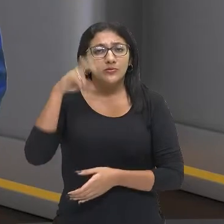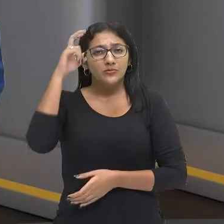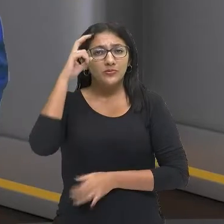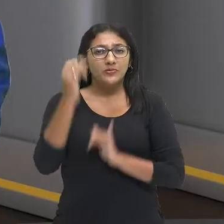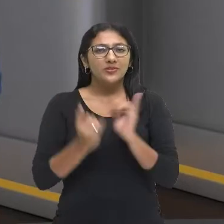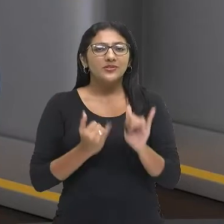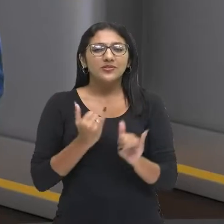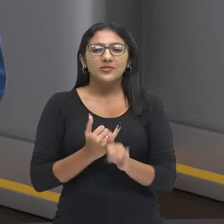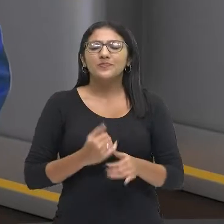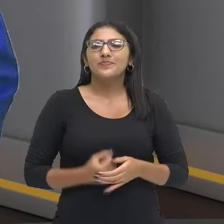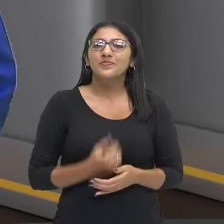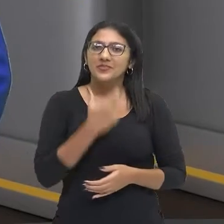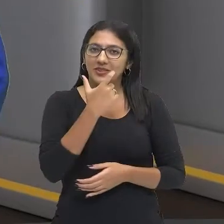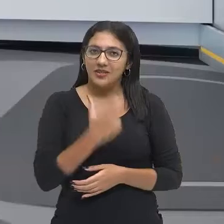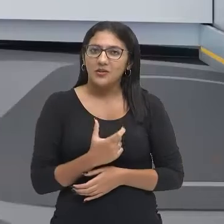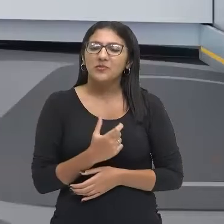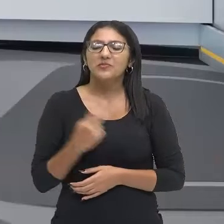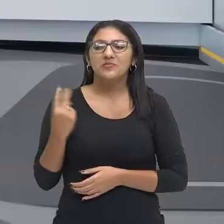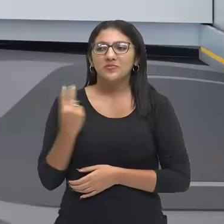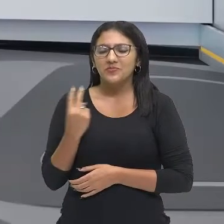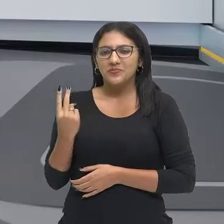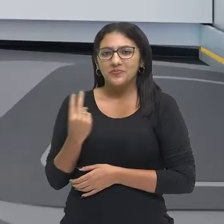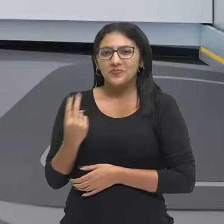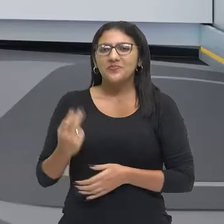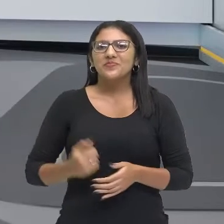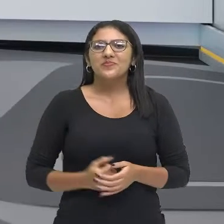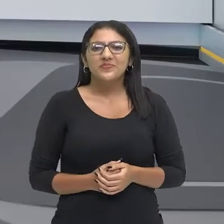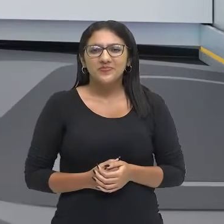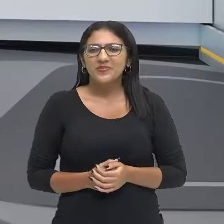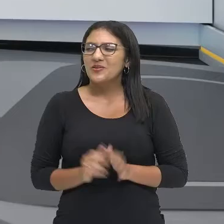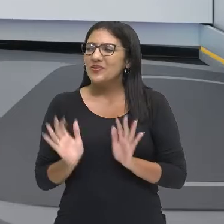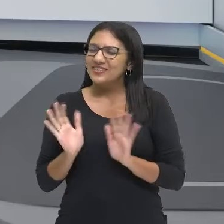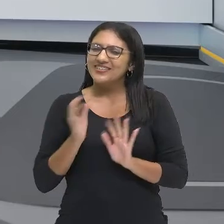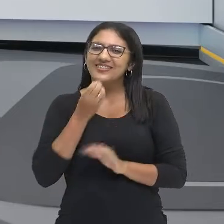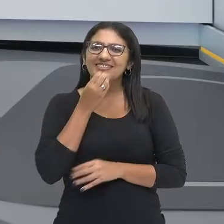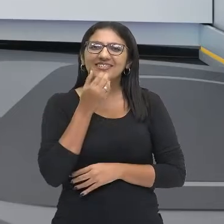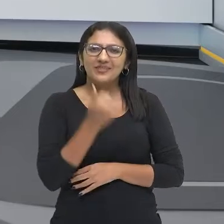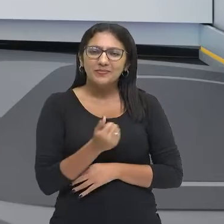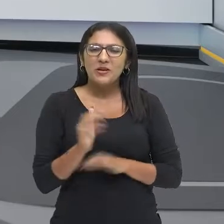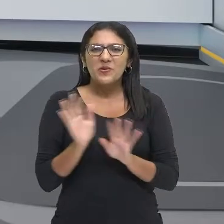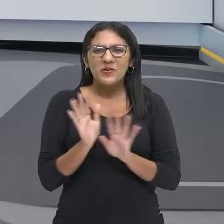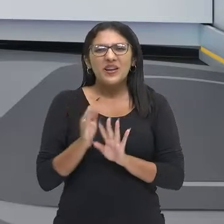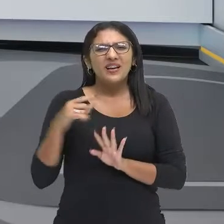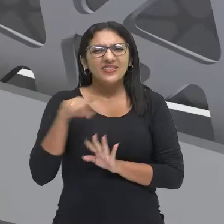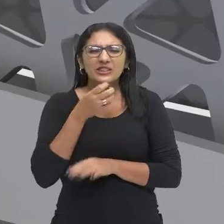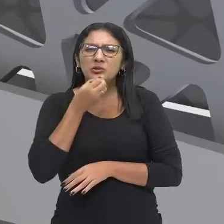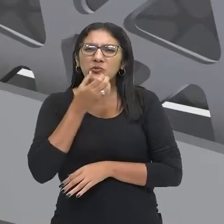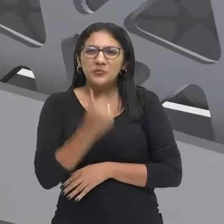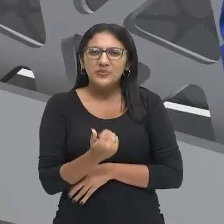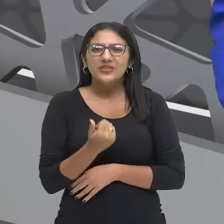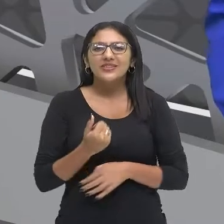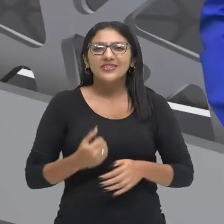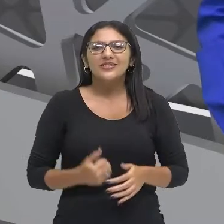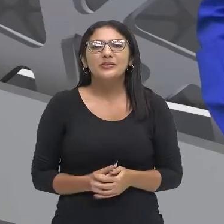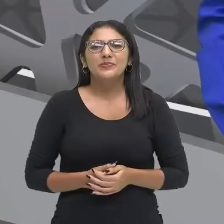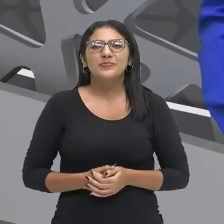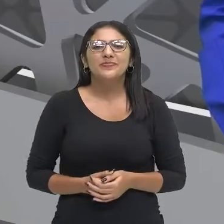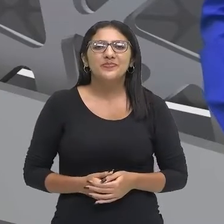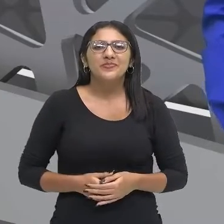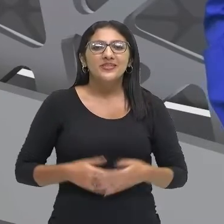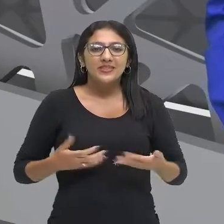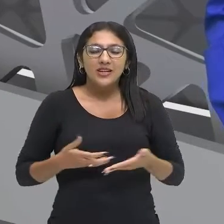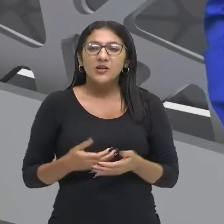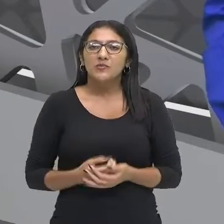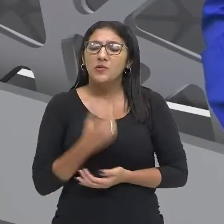Digital. Eu e a professora Vilmara. Oi, Ed, tudo bom? Oi, gente, tudo bem com vocês? Então,